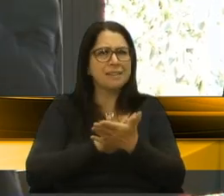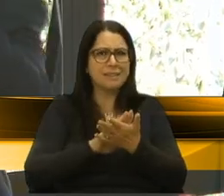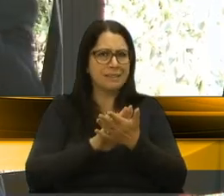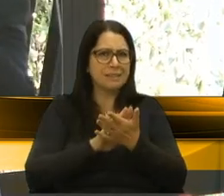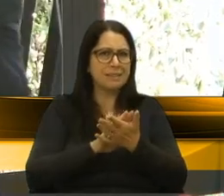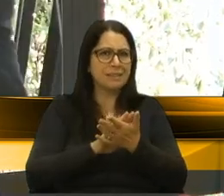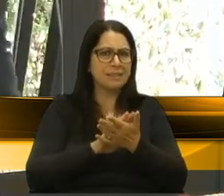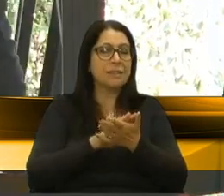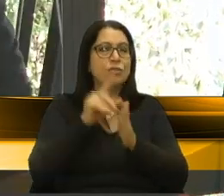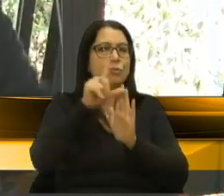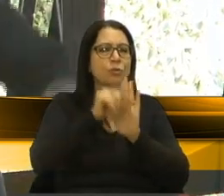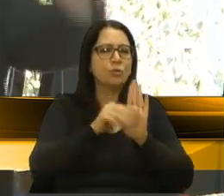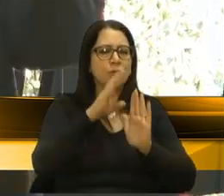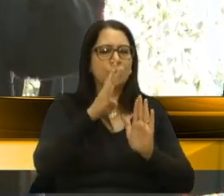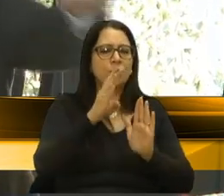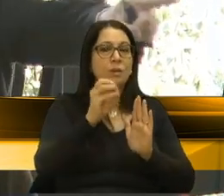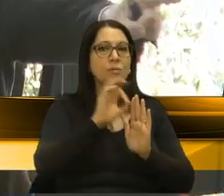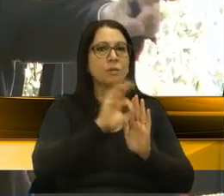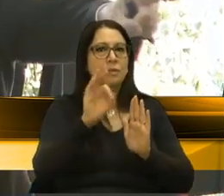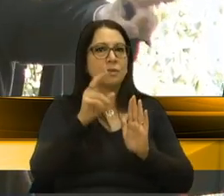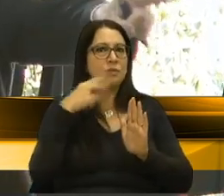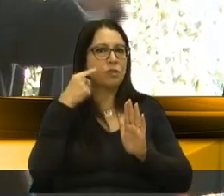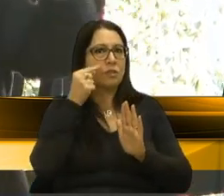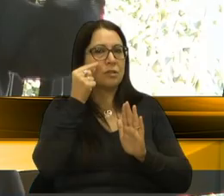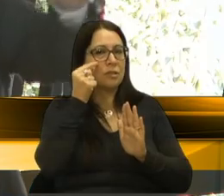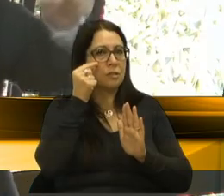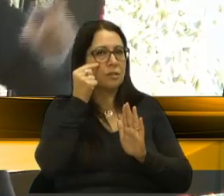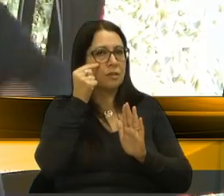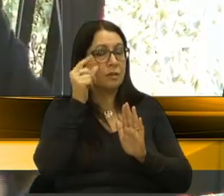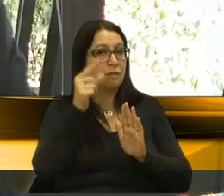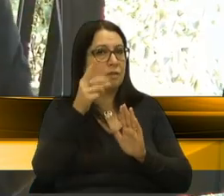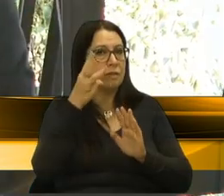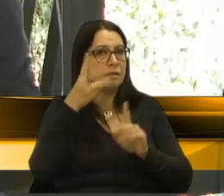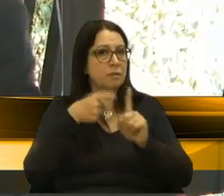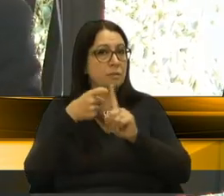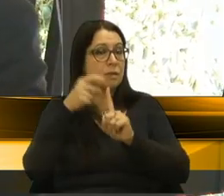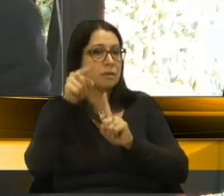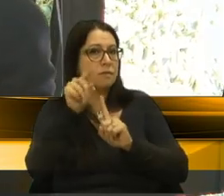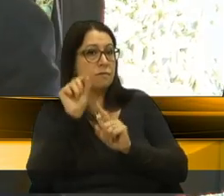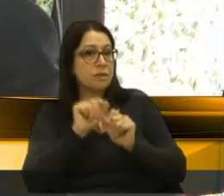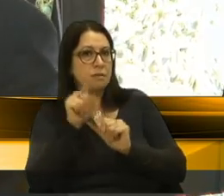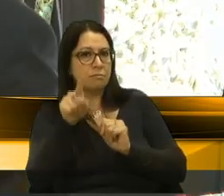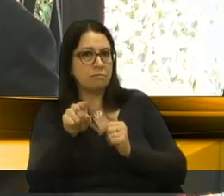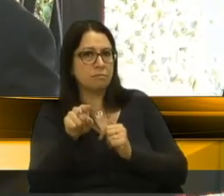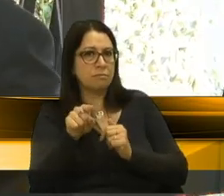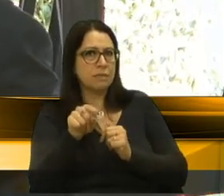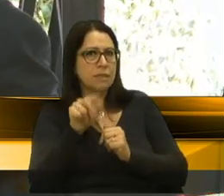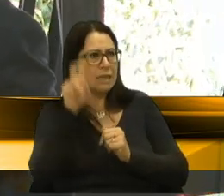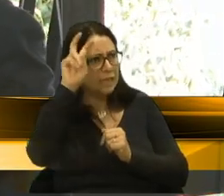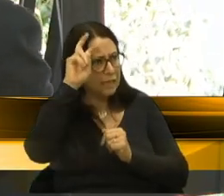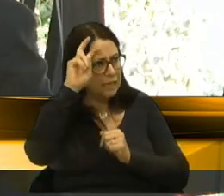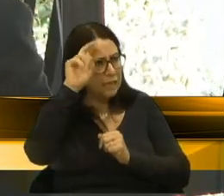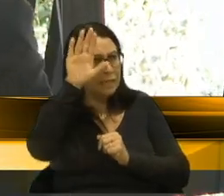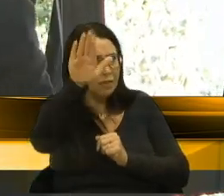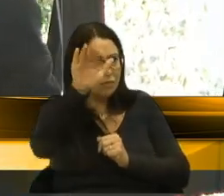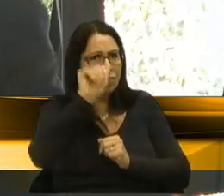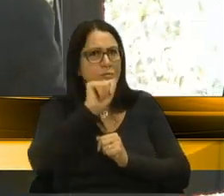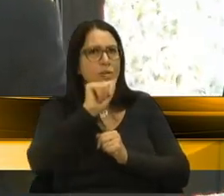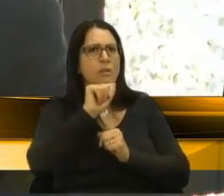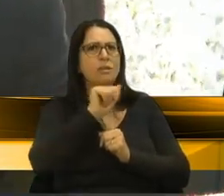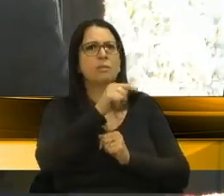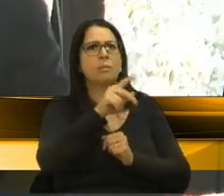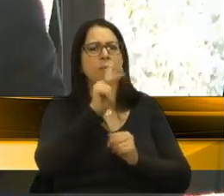ainda tiveram que diminuir 40%. O vereador Périco, 3 meses lá, fez isso. E aí, quinta-feira, nomeiam alguém para a Secretaria da